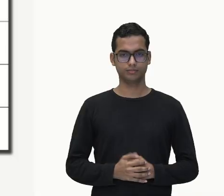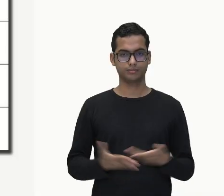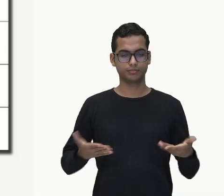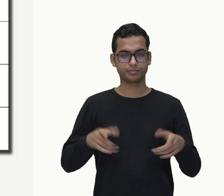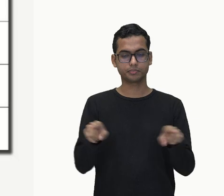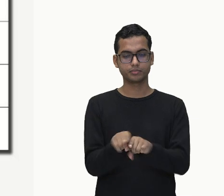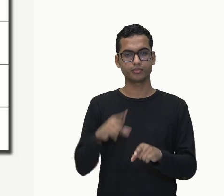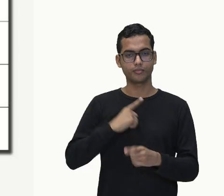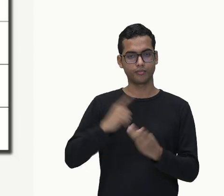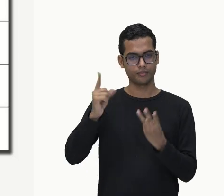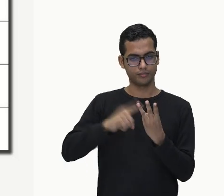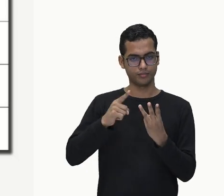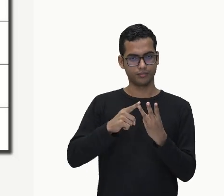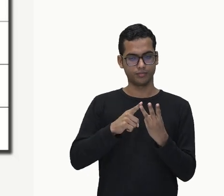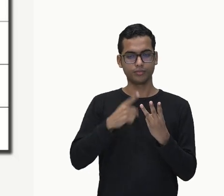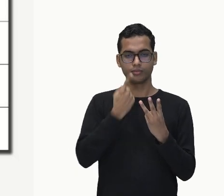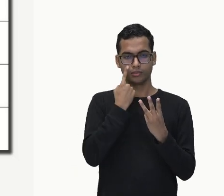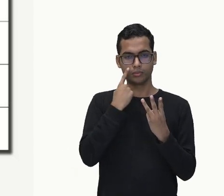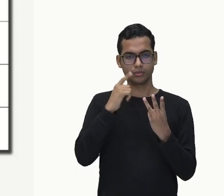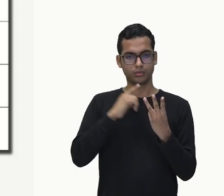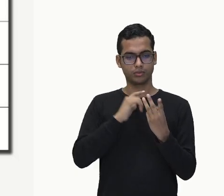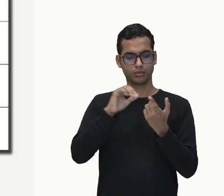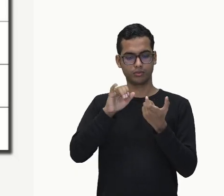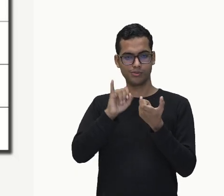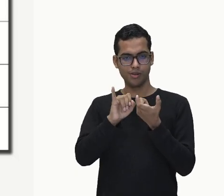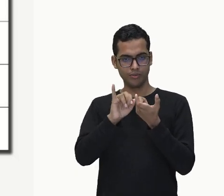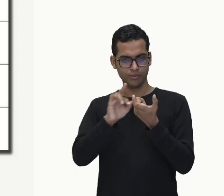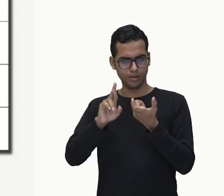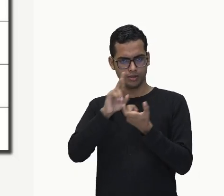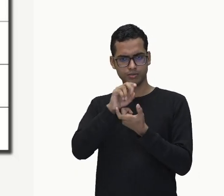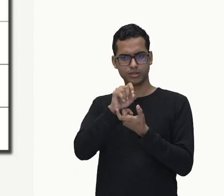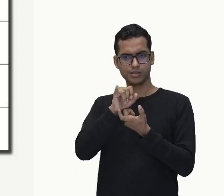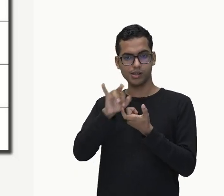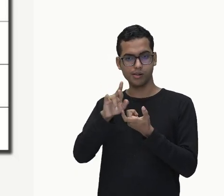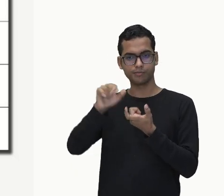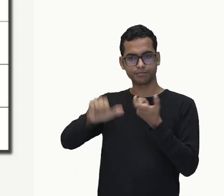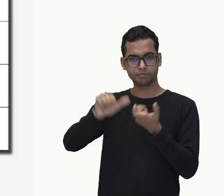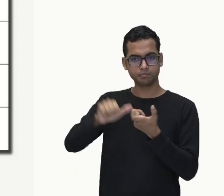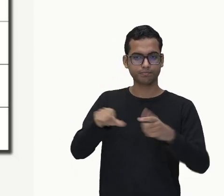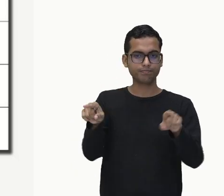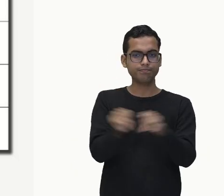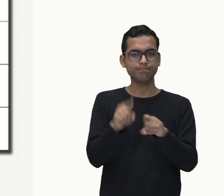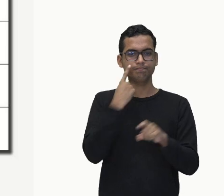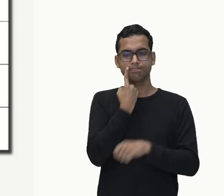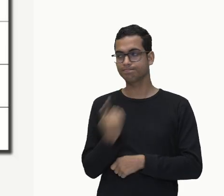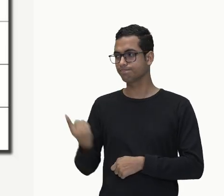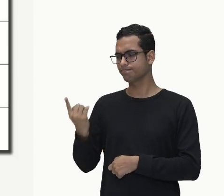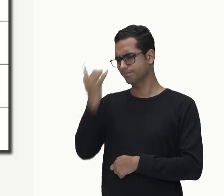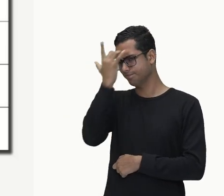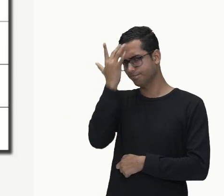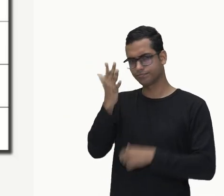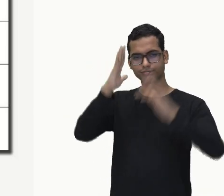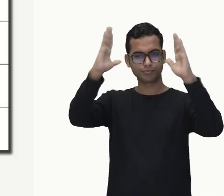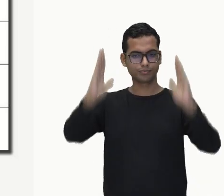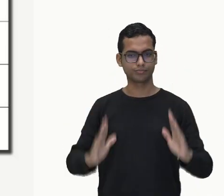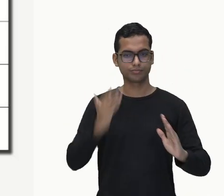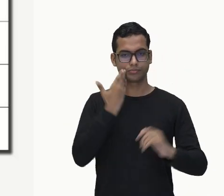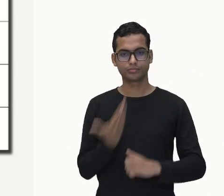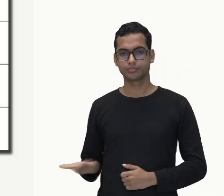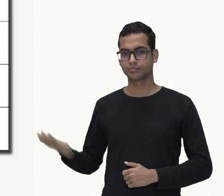mesmas desinências dos verbos da segunda conjugação. É super fácil, né? Veja, o verbo